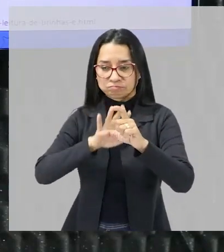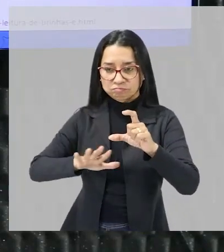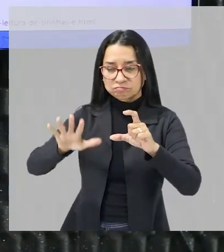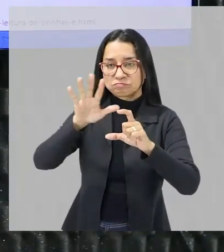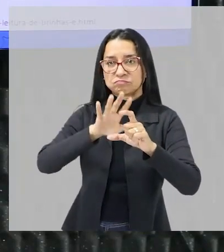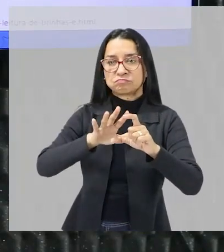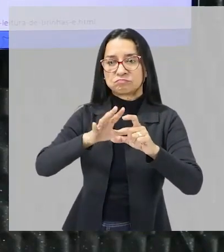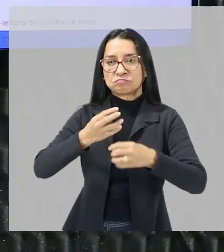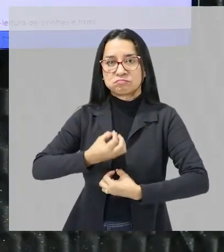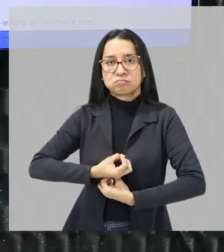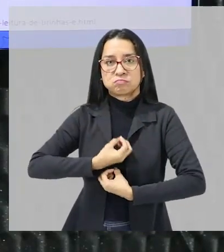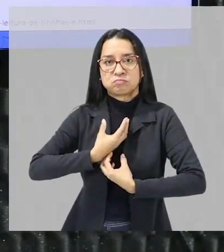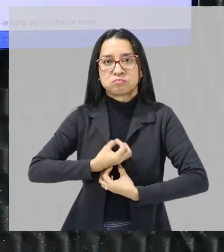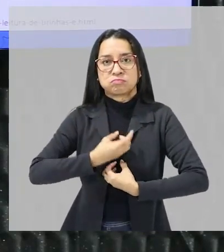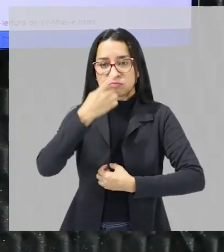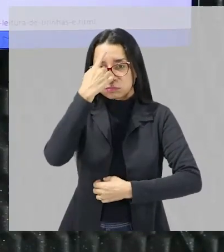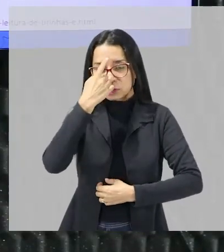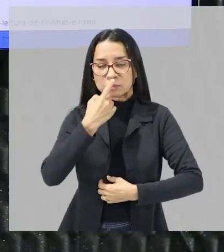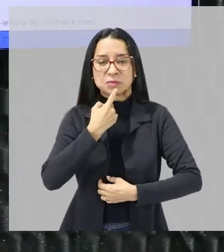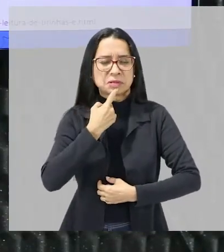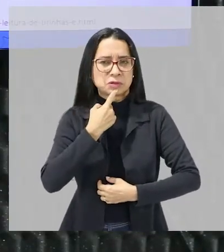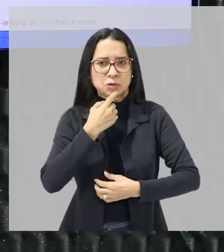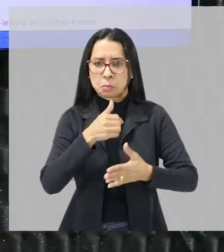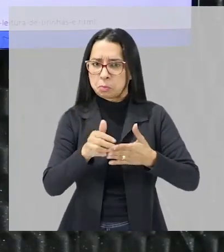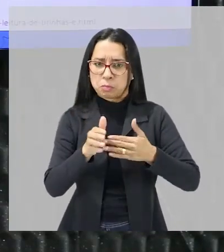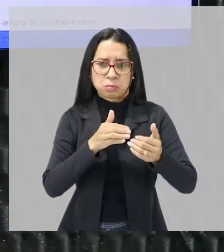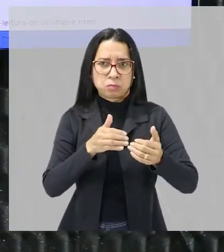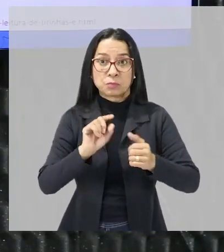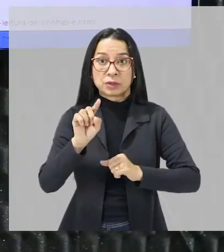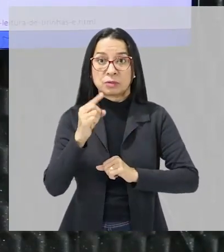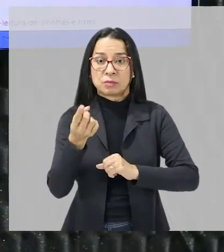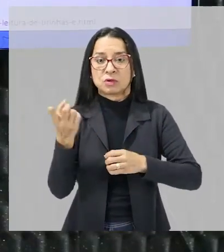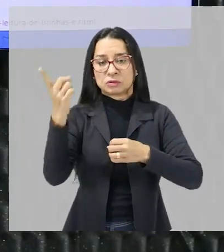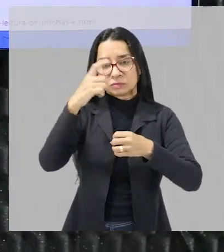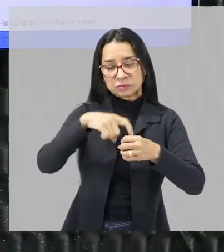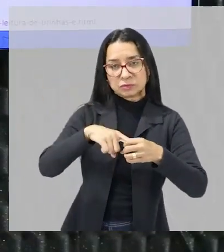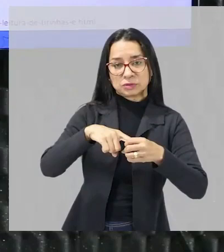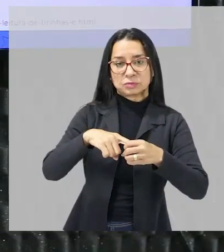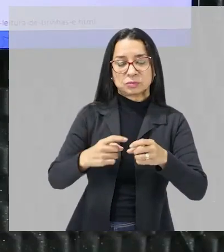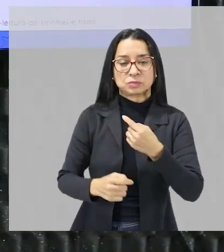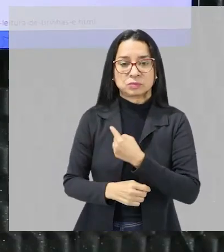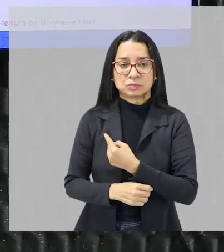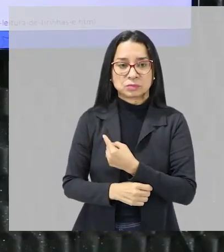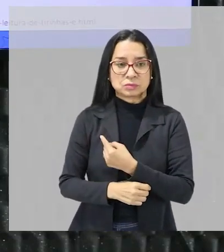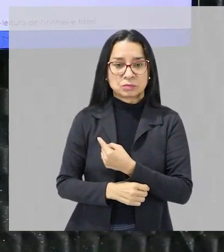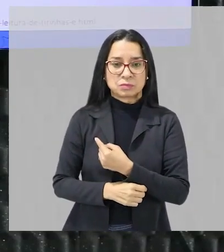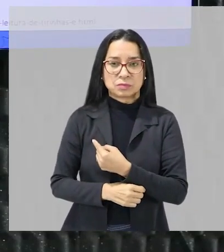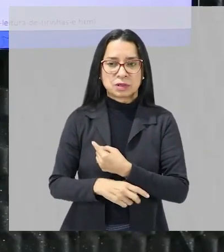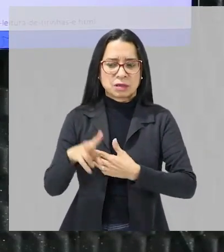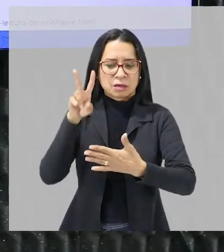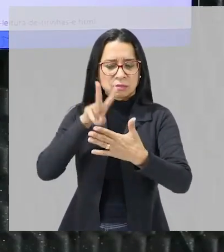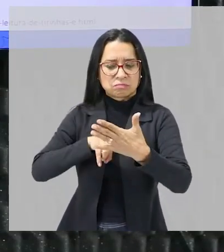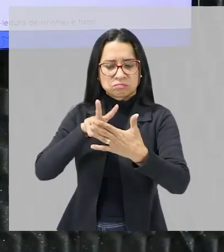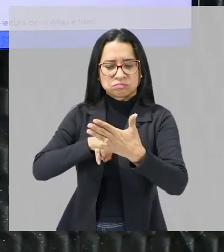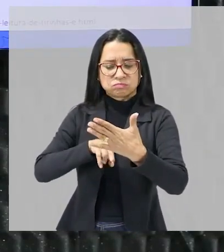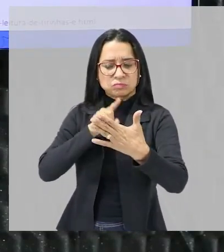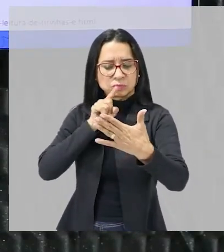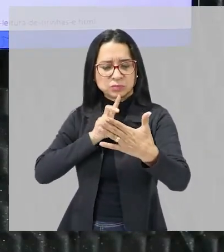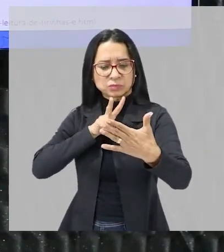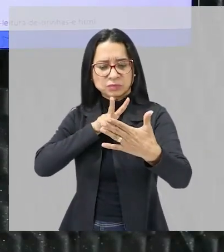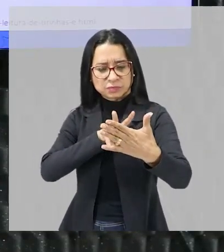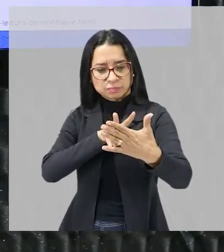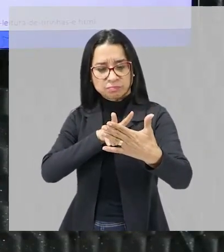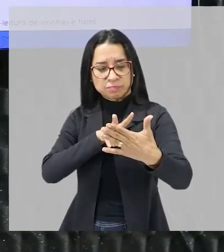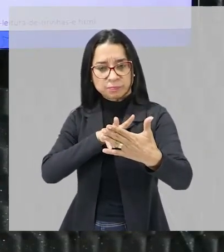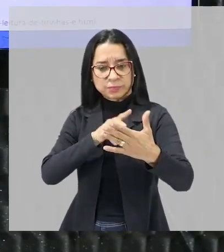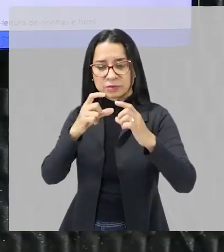uma fotografia, uma poesia, uma letra de música ou uma tirinha como essa da Mafalda. Então, eu olhei a tirinha, eu não vou ver isso aqui